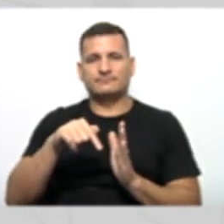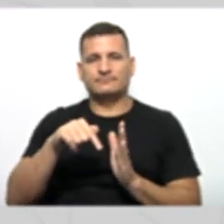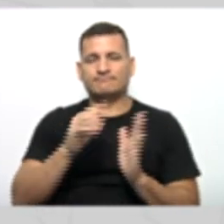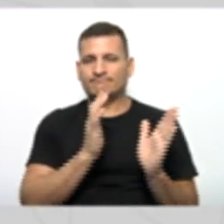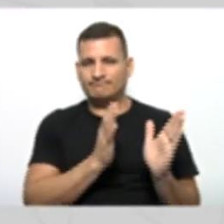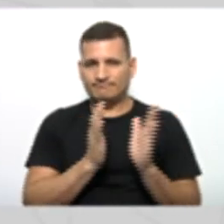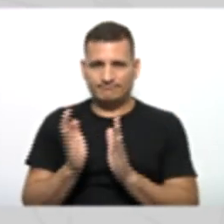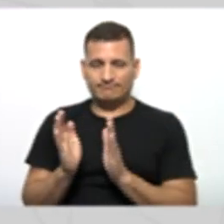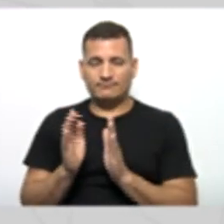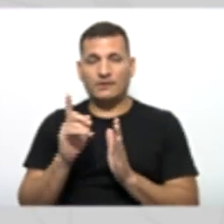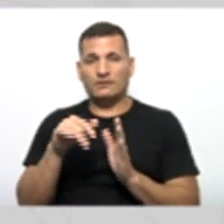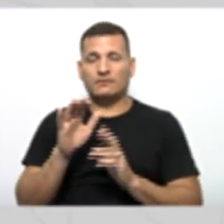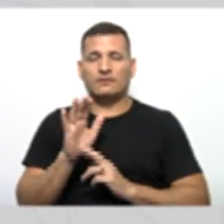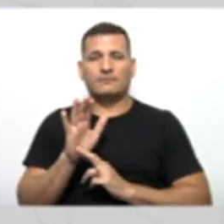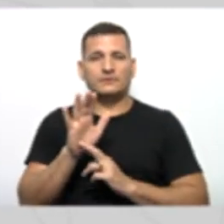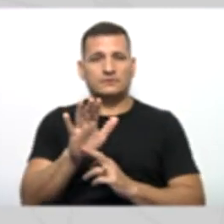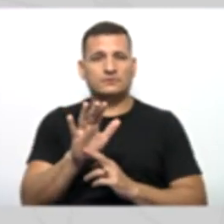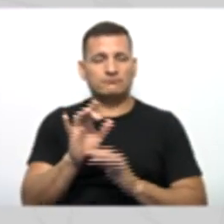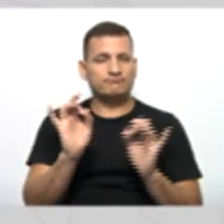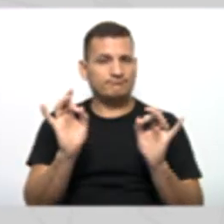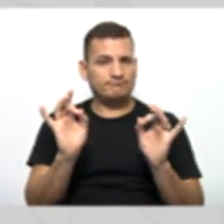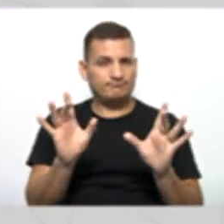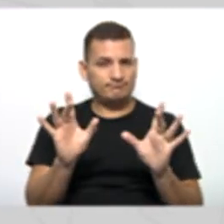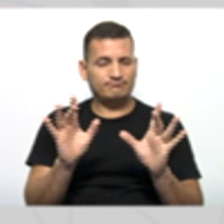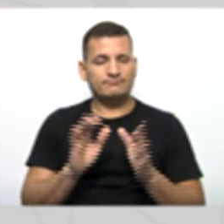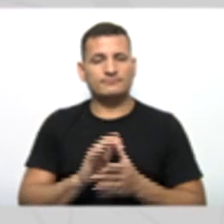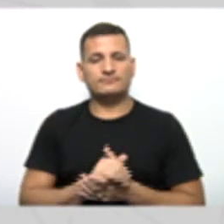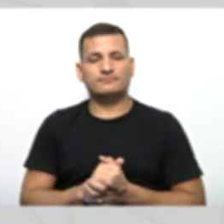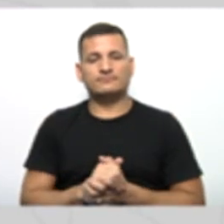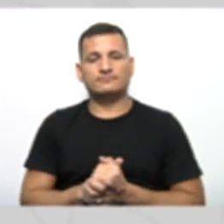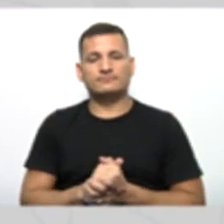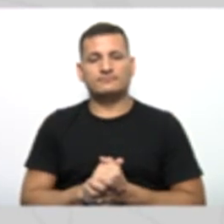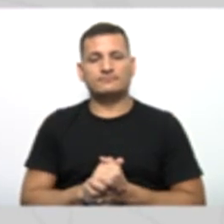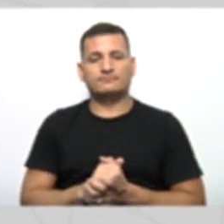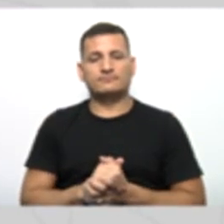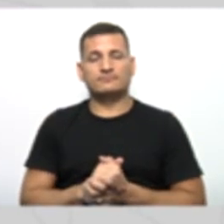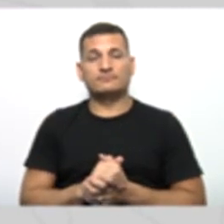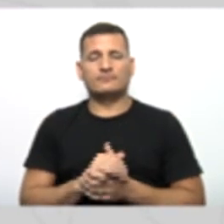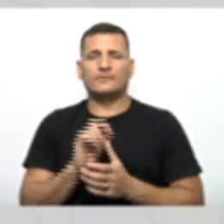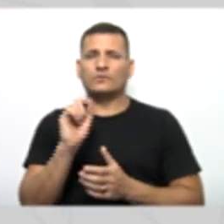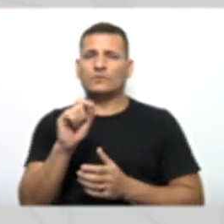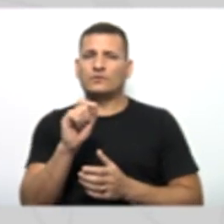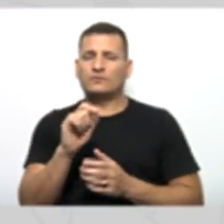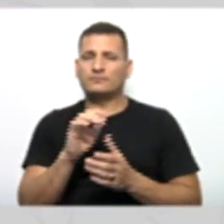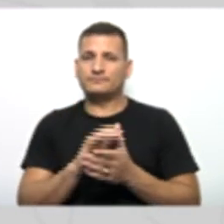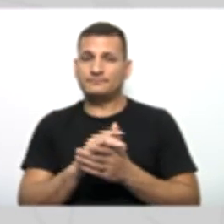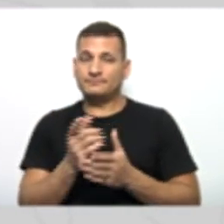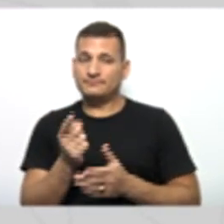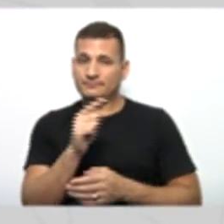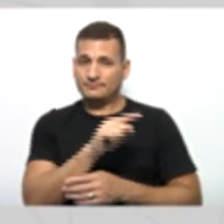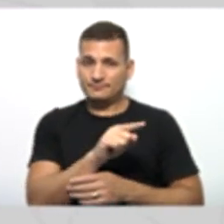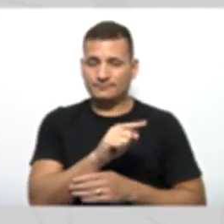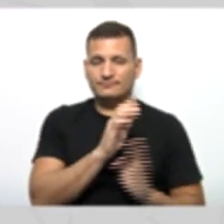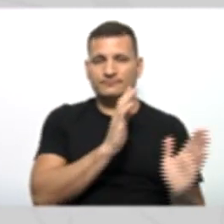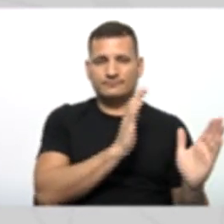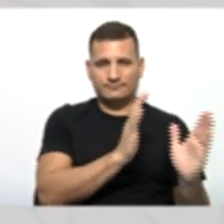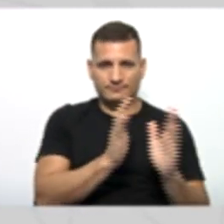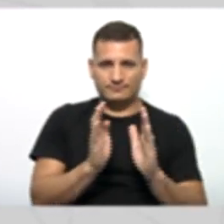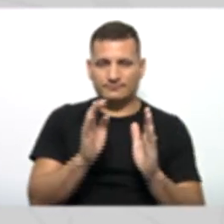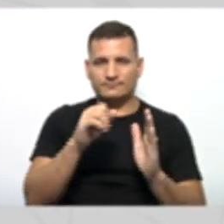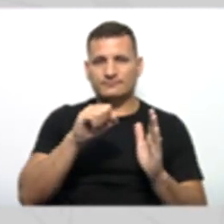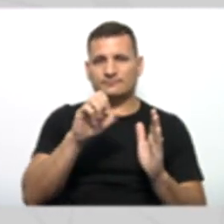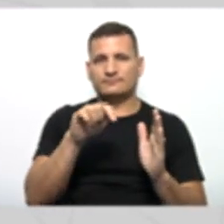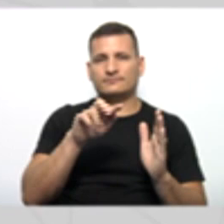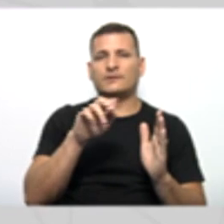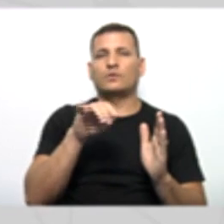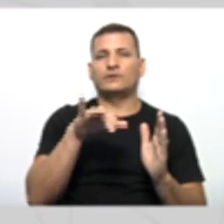uma representação especial. Quer dizer o quê? Que aquilo que você identificou lá como uma sequência do seu